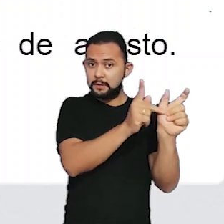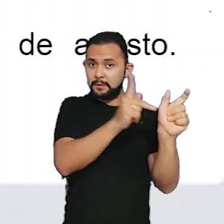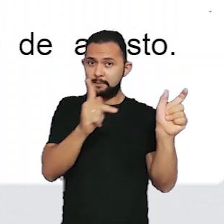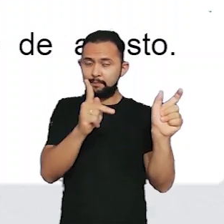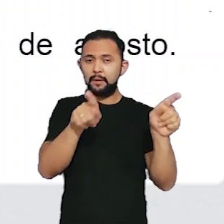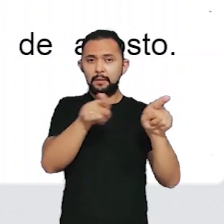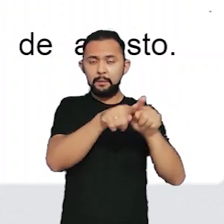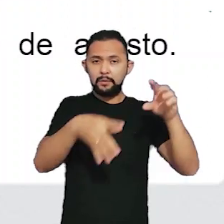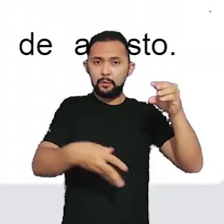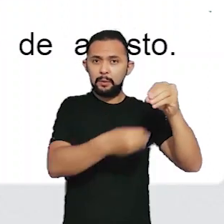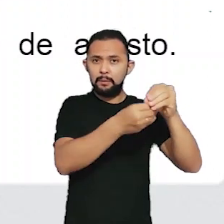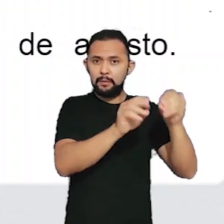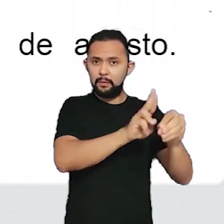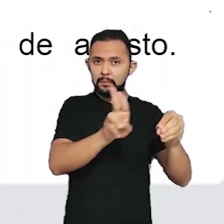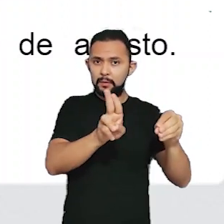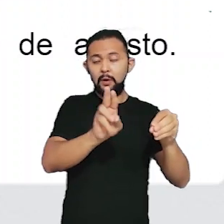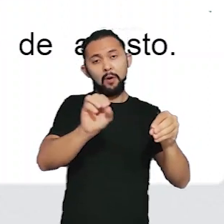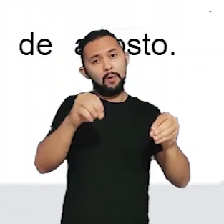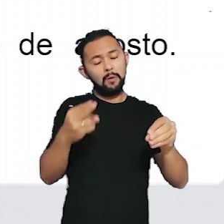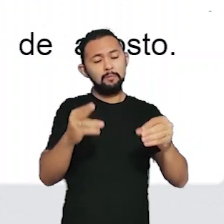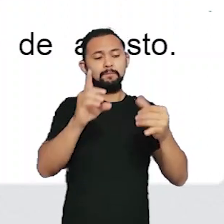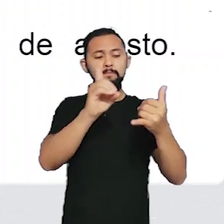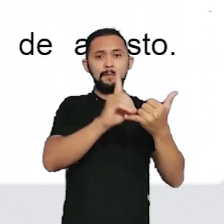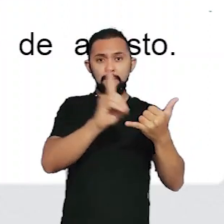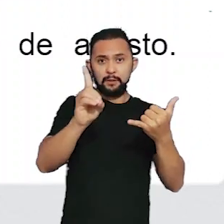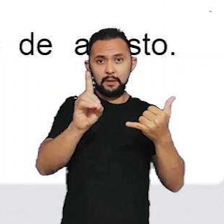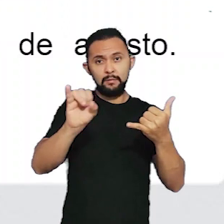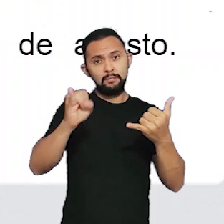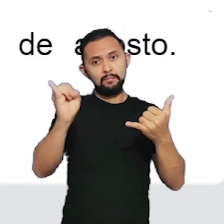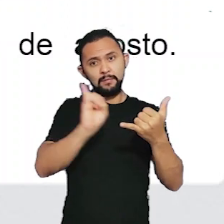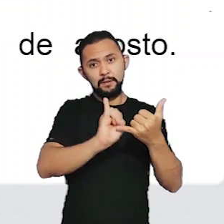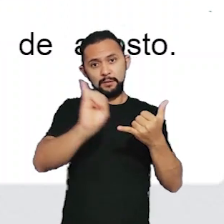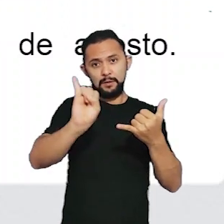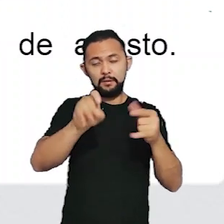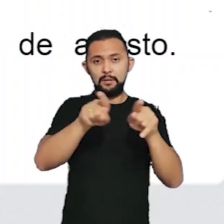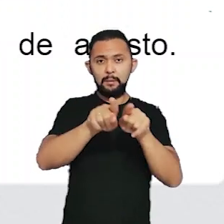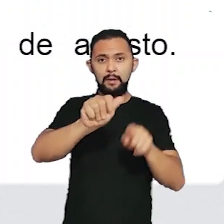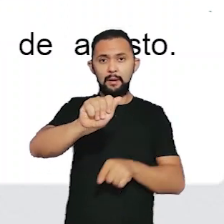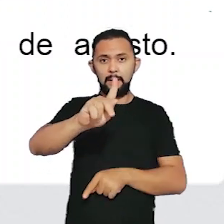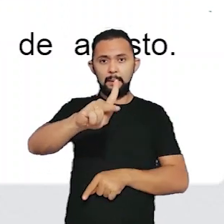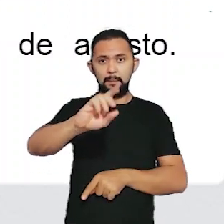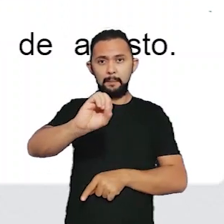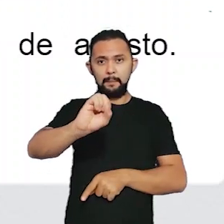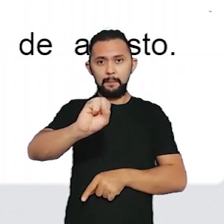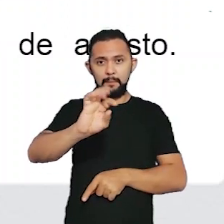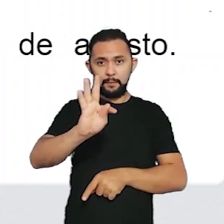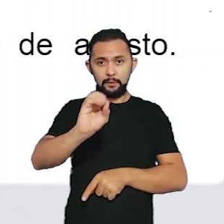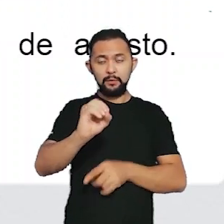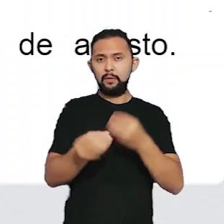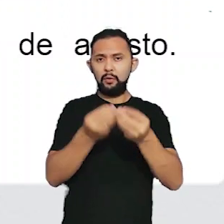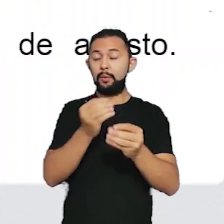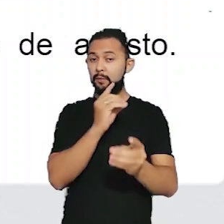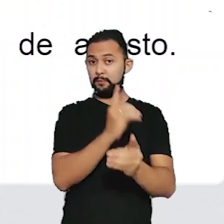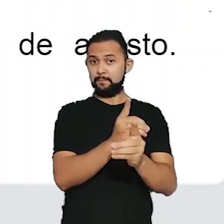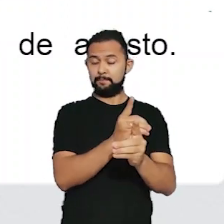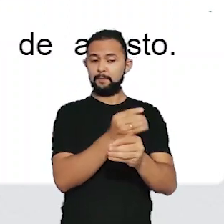complemento nominal, de objeto direto ou indireto e de aposto. E como é que eu faço para identificar uma oração